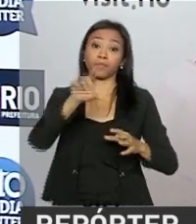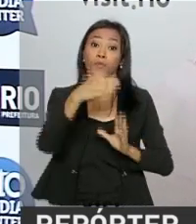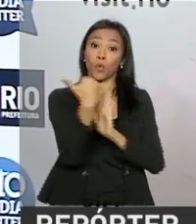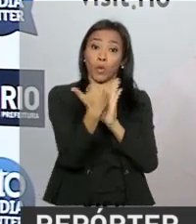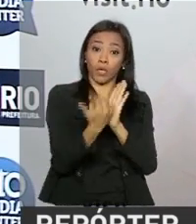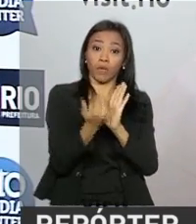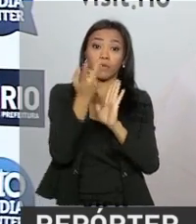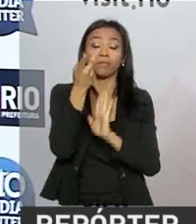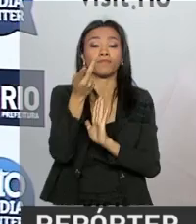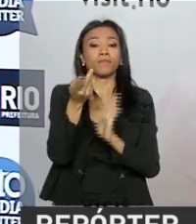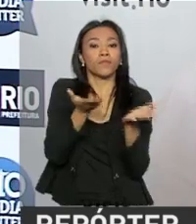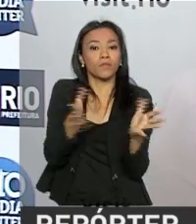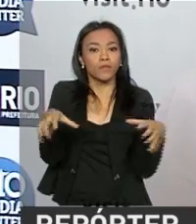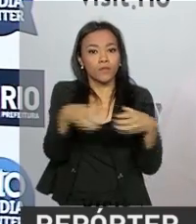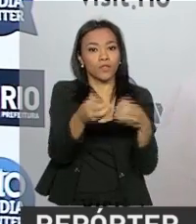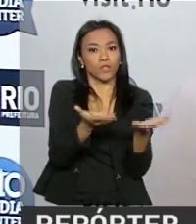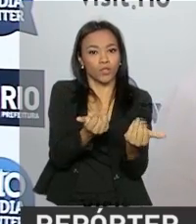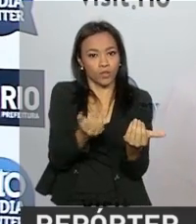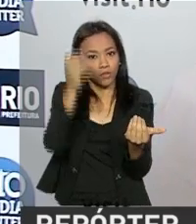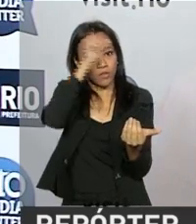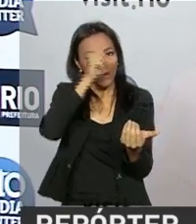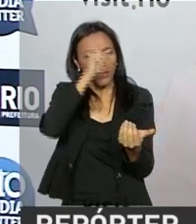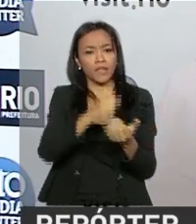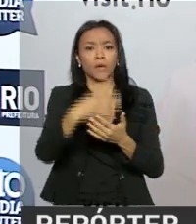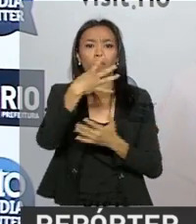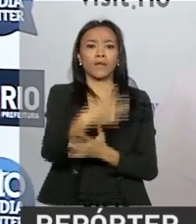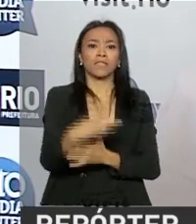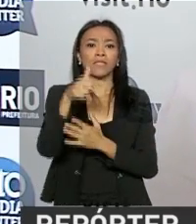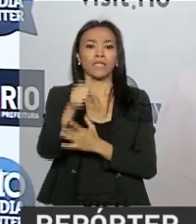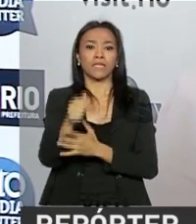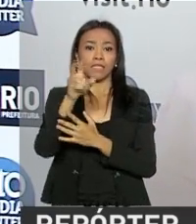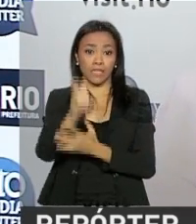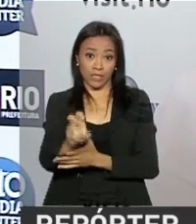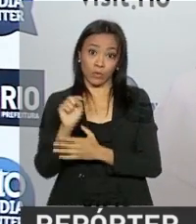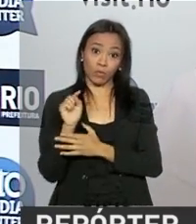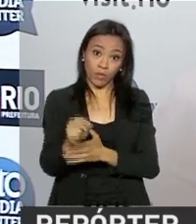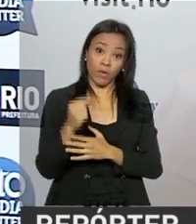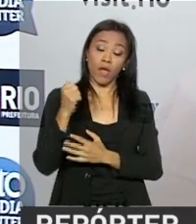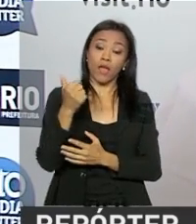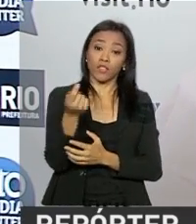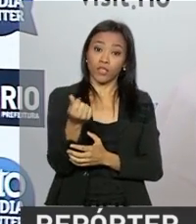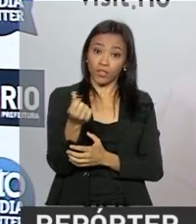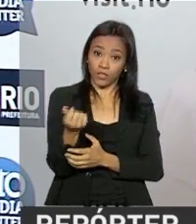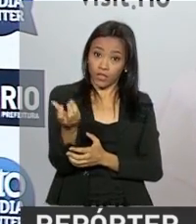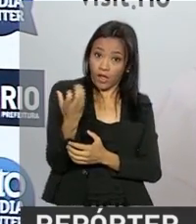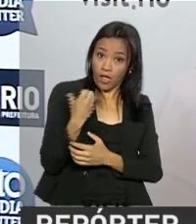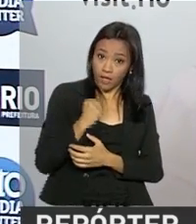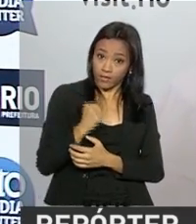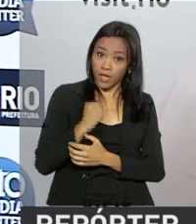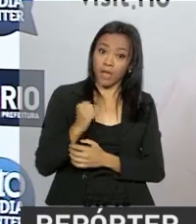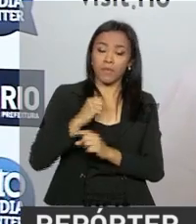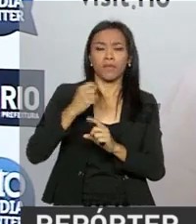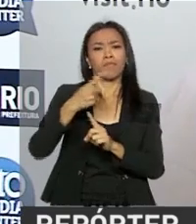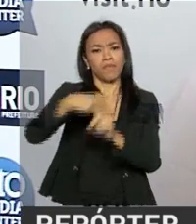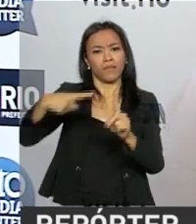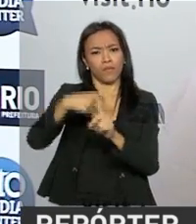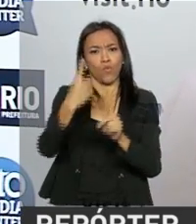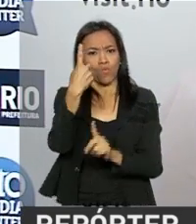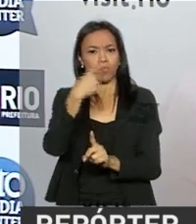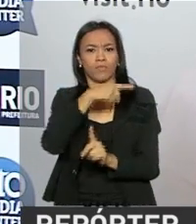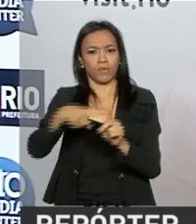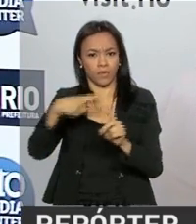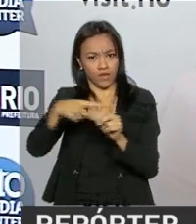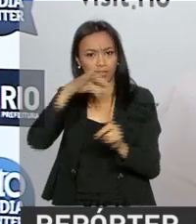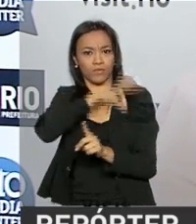do Desporto tem 455 integrantes. Eles recebem uma bolsa de pouco mais de meio salário mínimo, alimentação